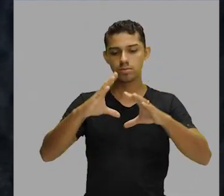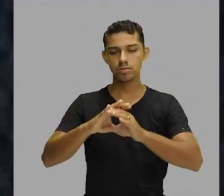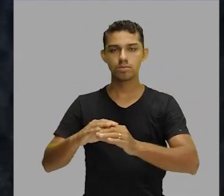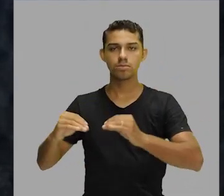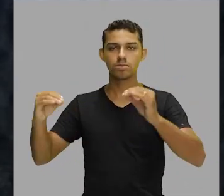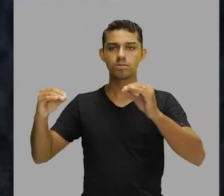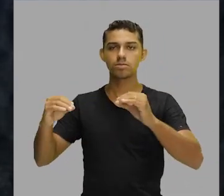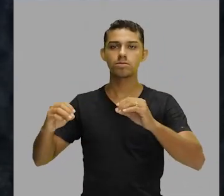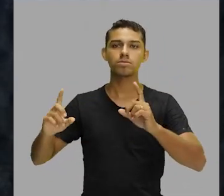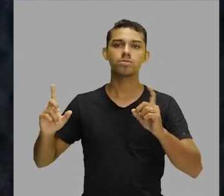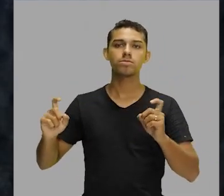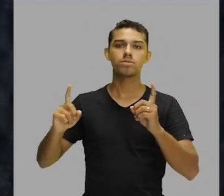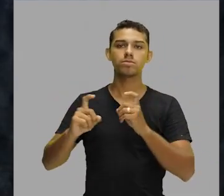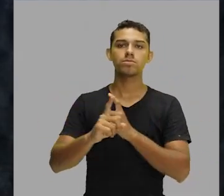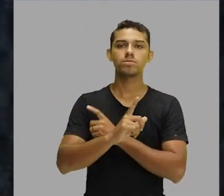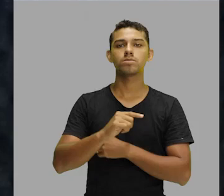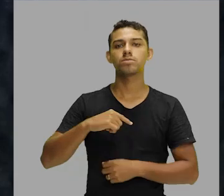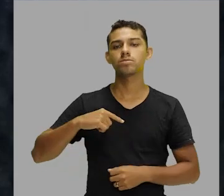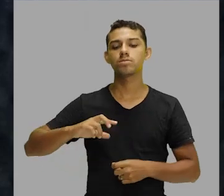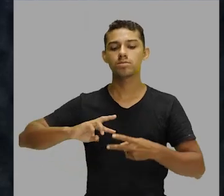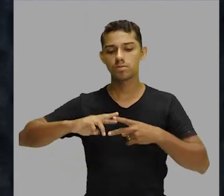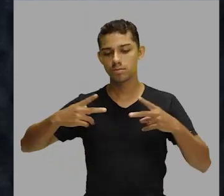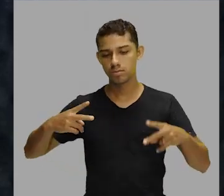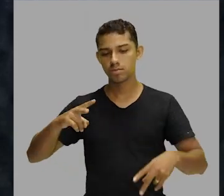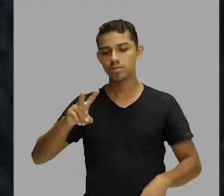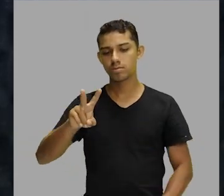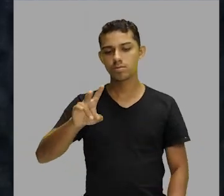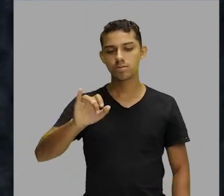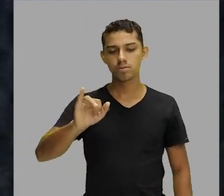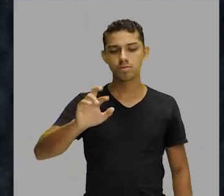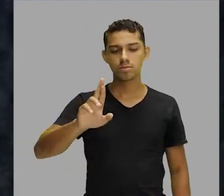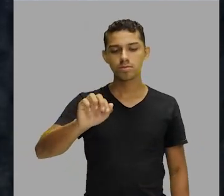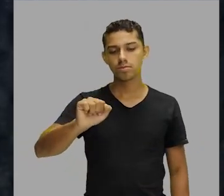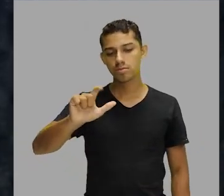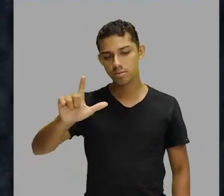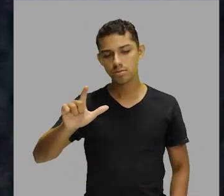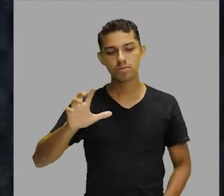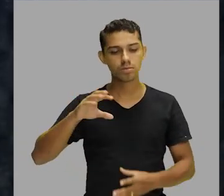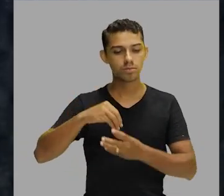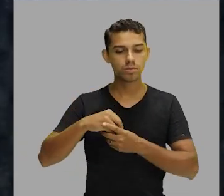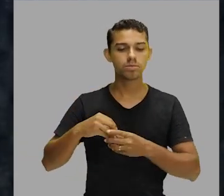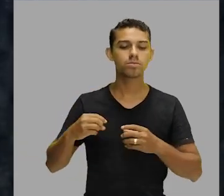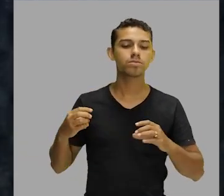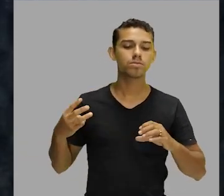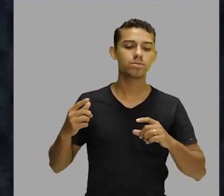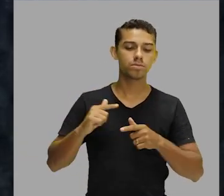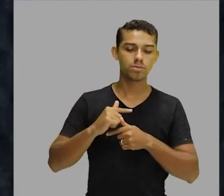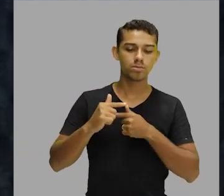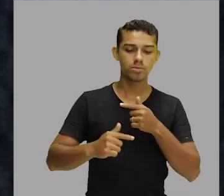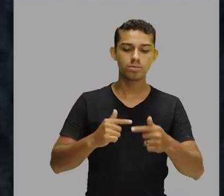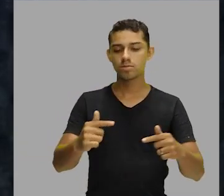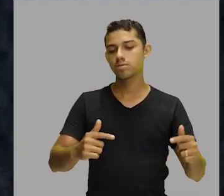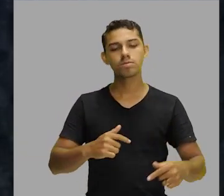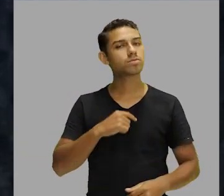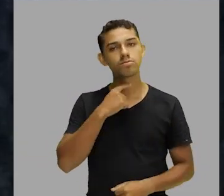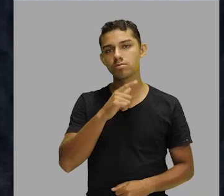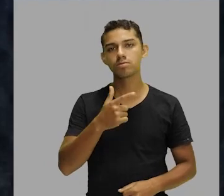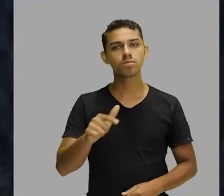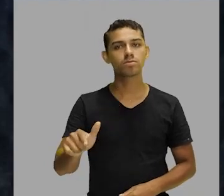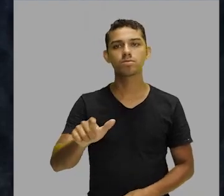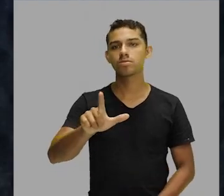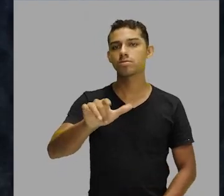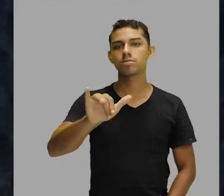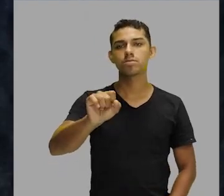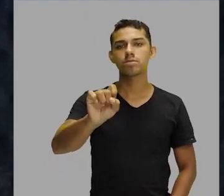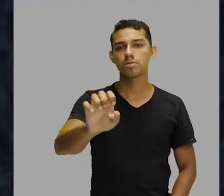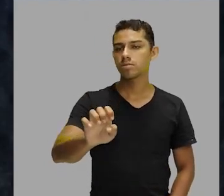todas elas estarão com o DNA viral no seu material genético. E aí não ocorreu a lise